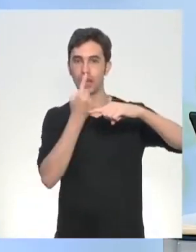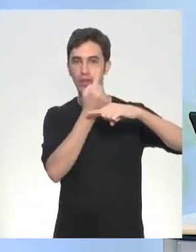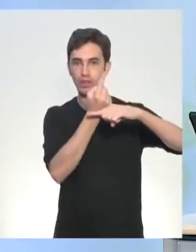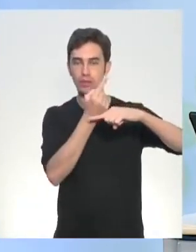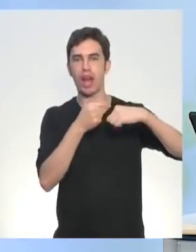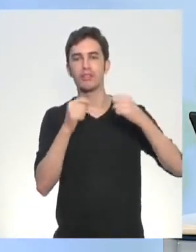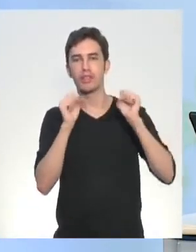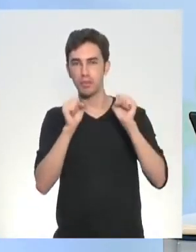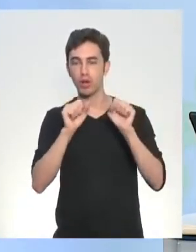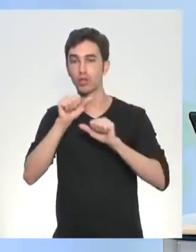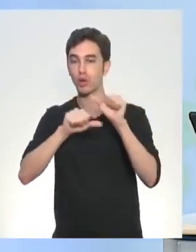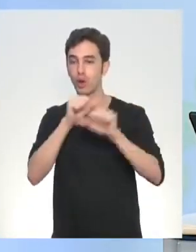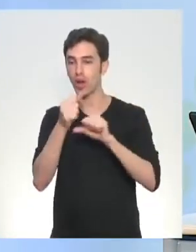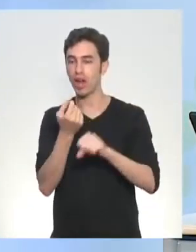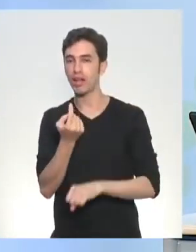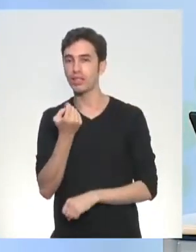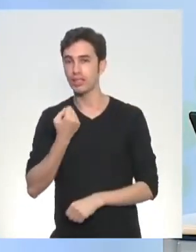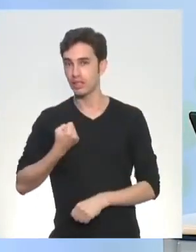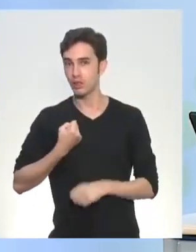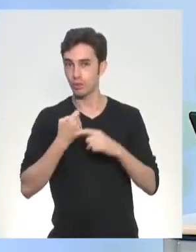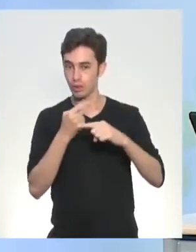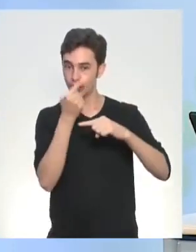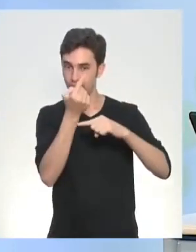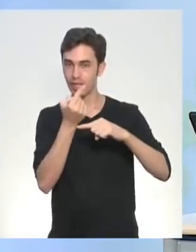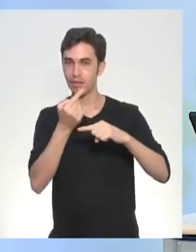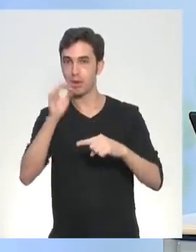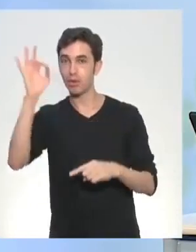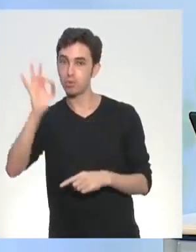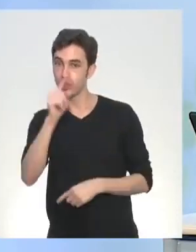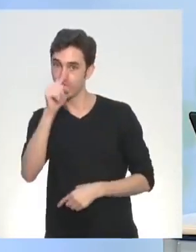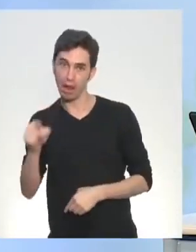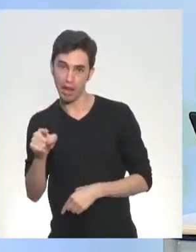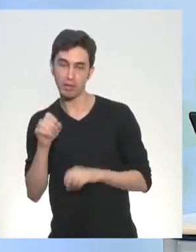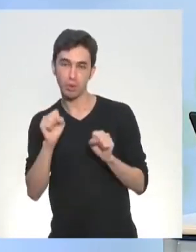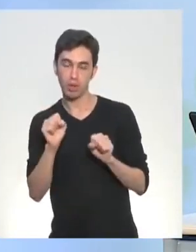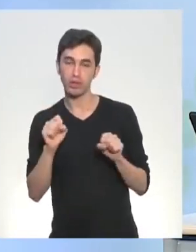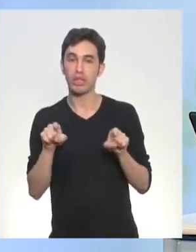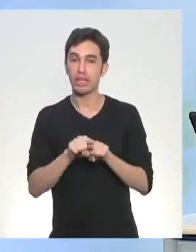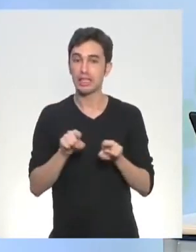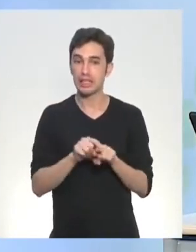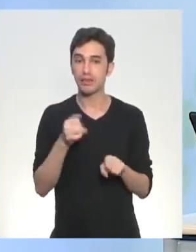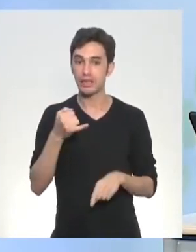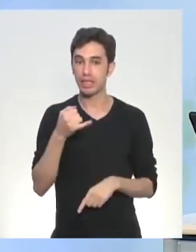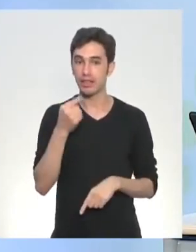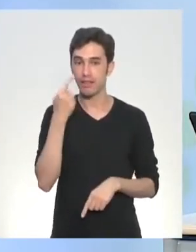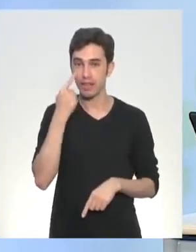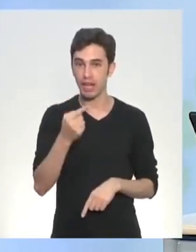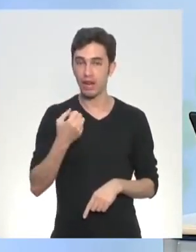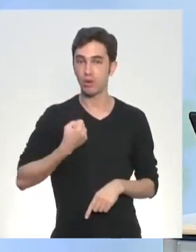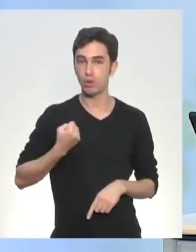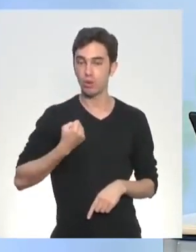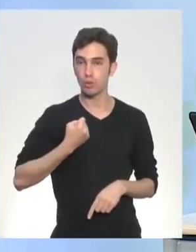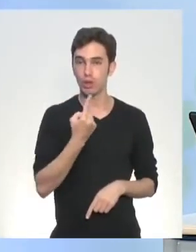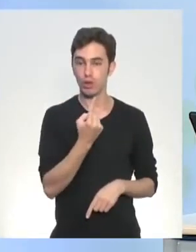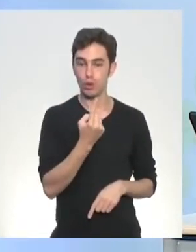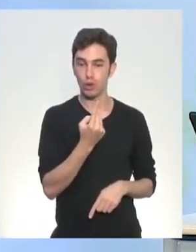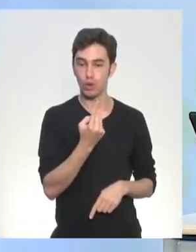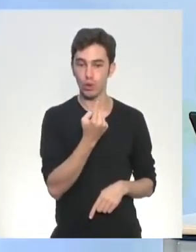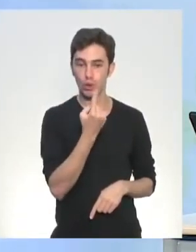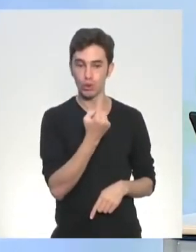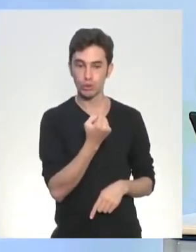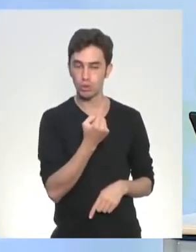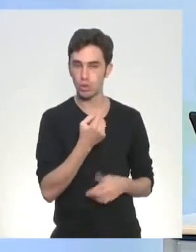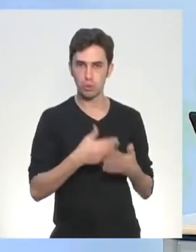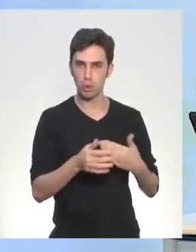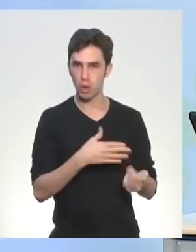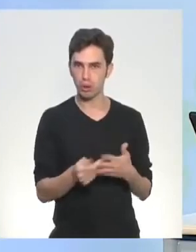de porcentagem. Se você vê esse número com a porcentagem, com o símbolo, você pode trocar pela fração esse número sobre 100. E se você vê uma